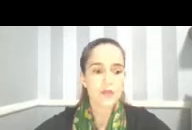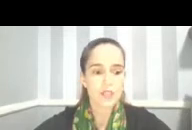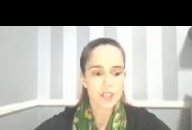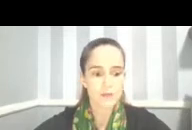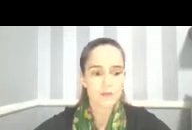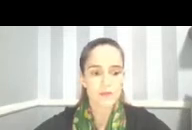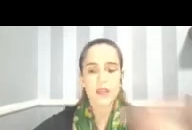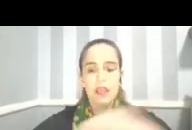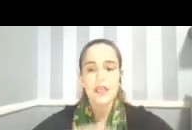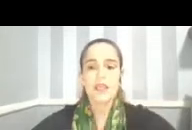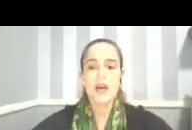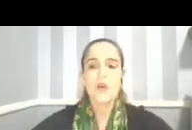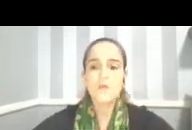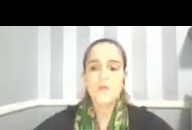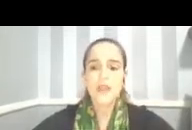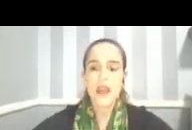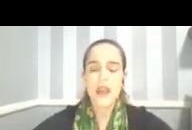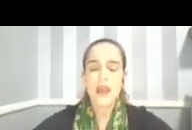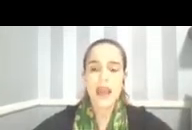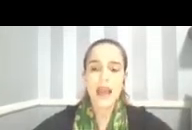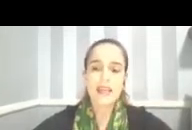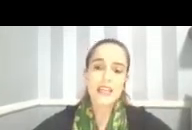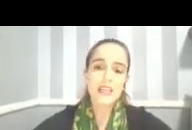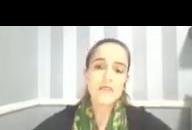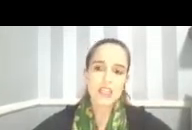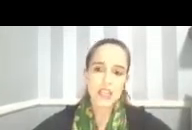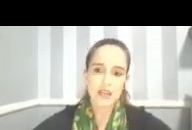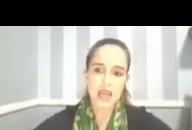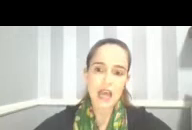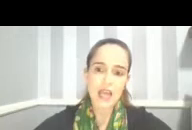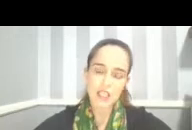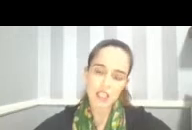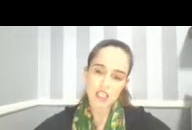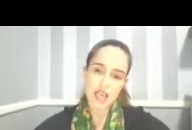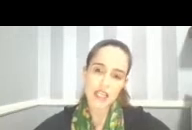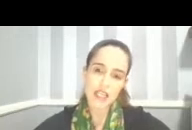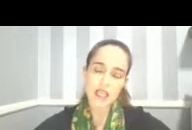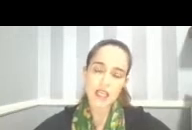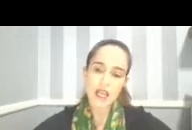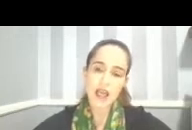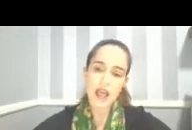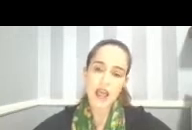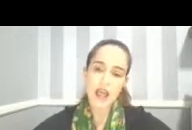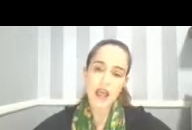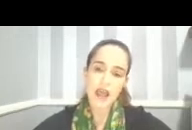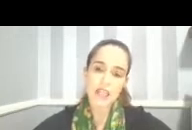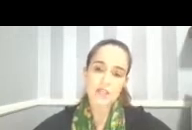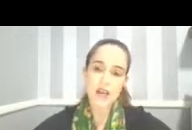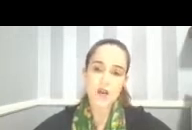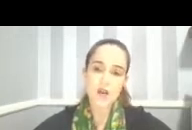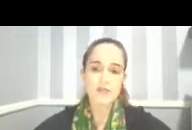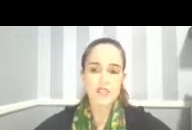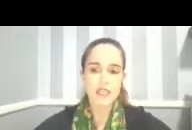à saúde. Então, em níveis de gravidade, a gente está aqui,